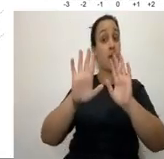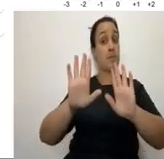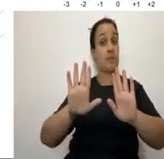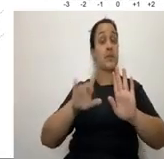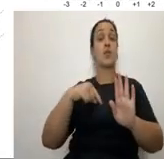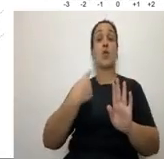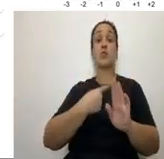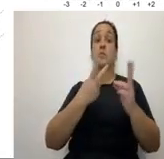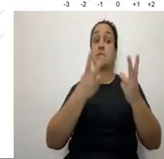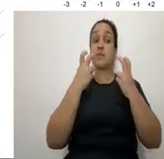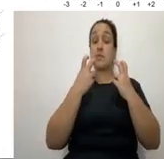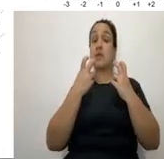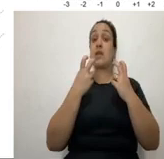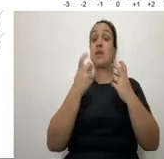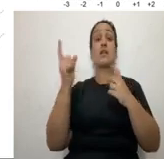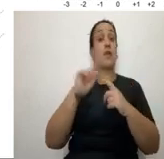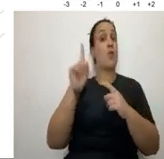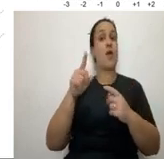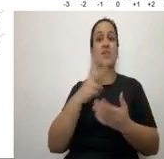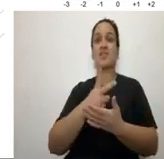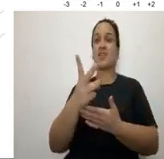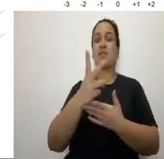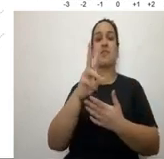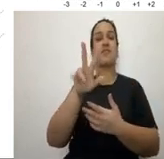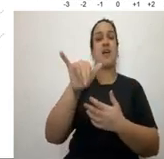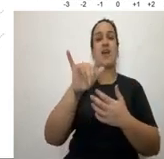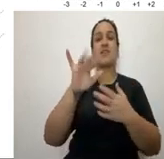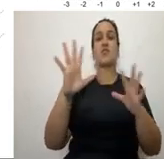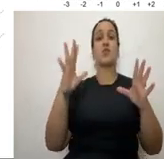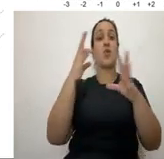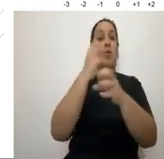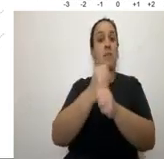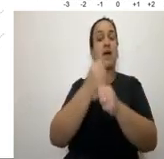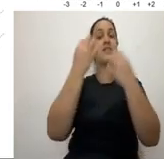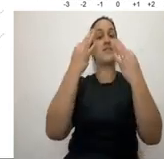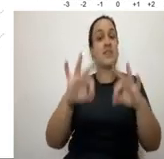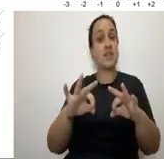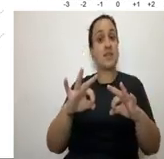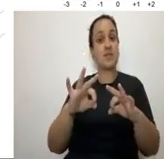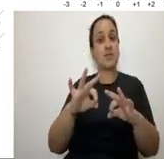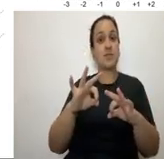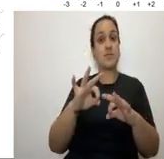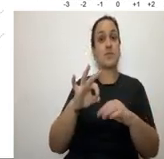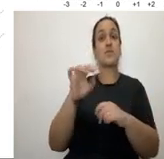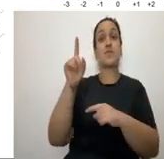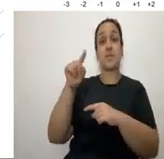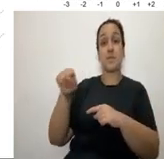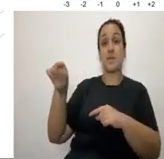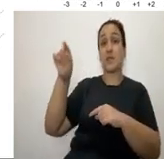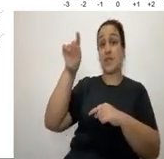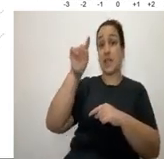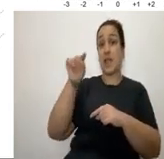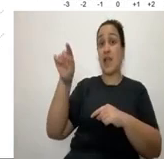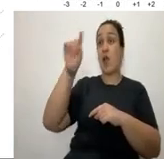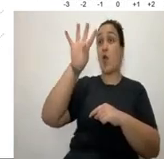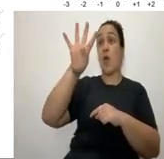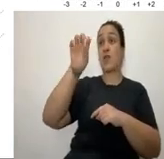é importante a gente ver que nem sempre ele vai fechar. Aqui teria uma